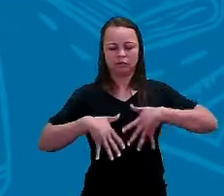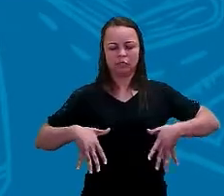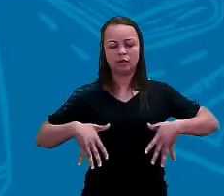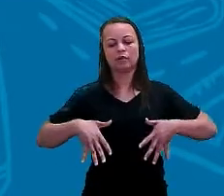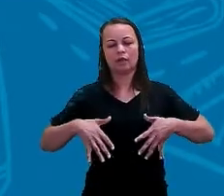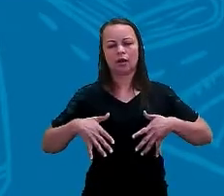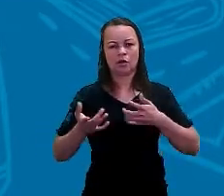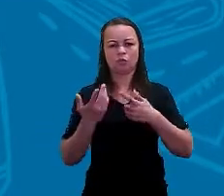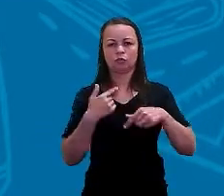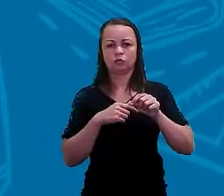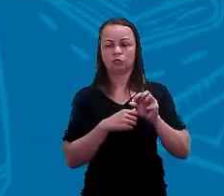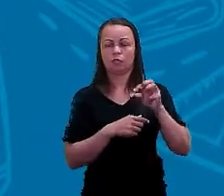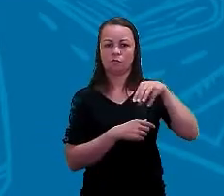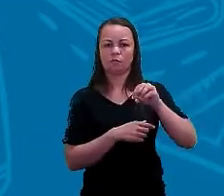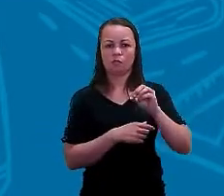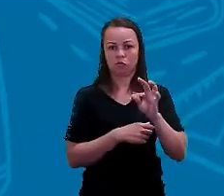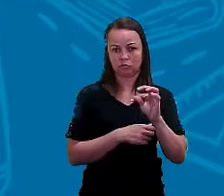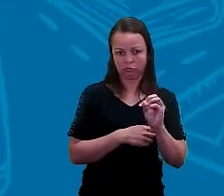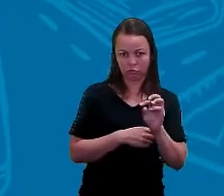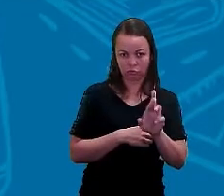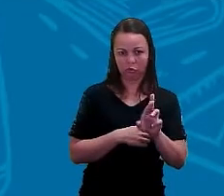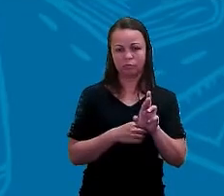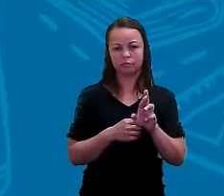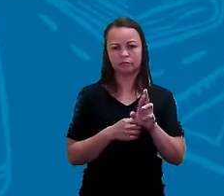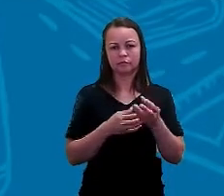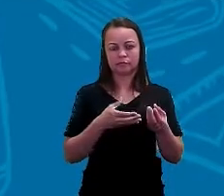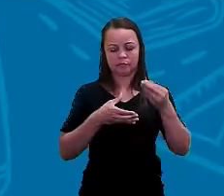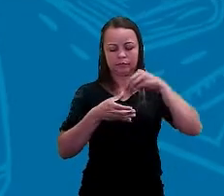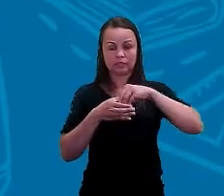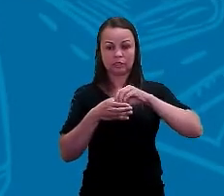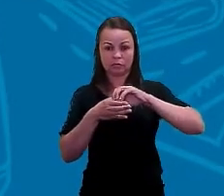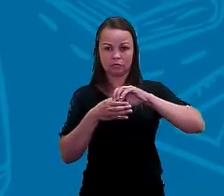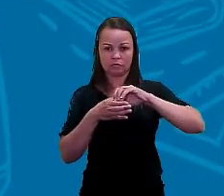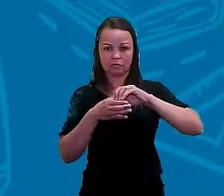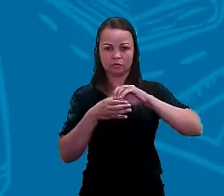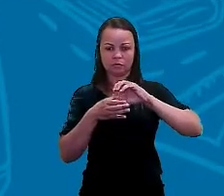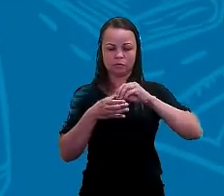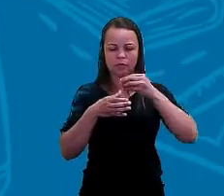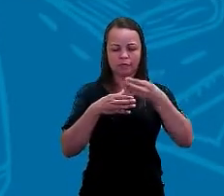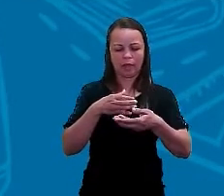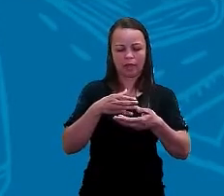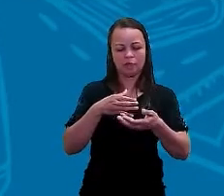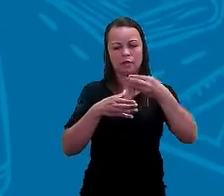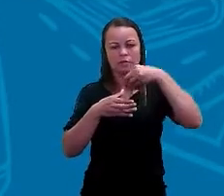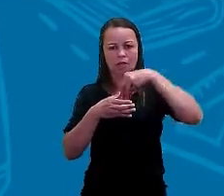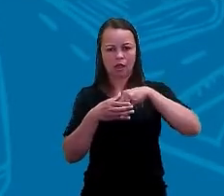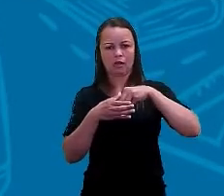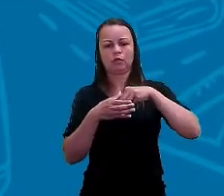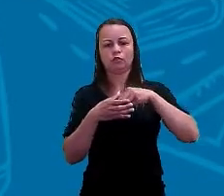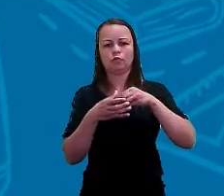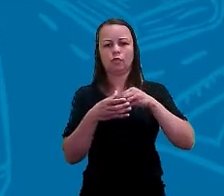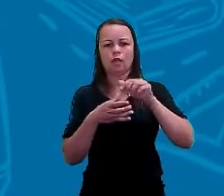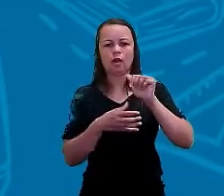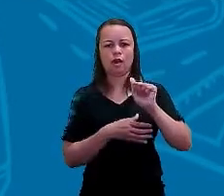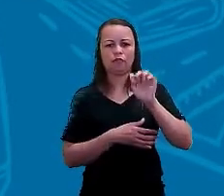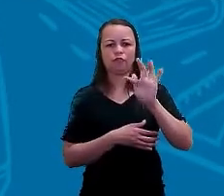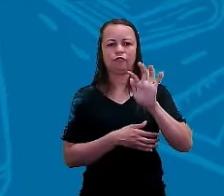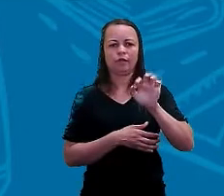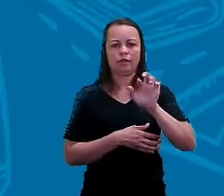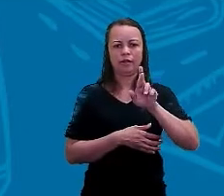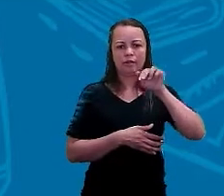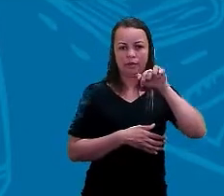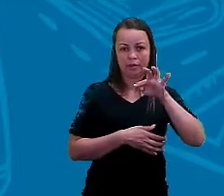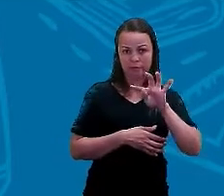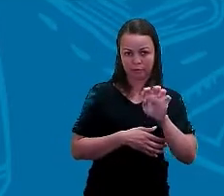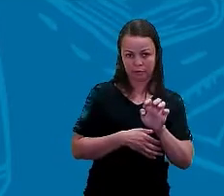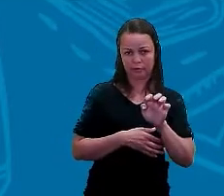central para o meio externo. Meio interno, no caso, do meio externo para o meio interno, aferente. Do meio interno para o meio